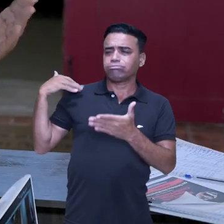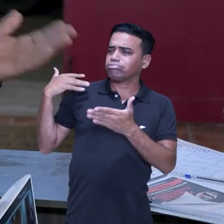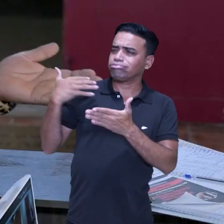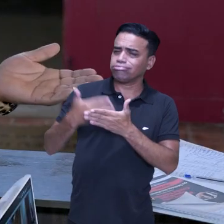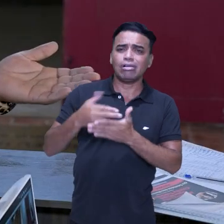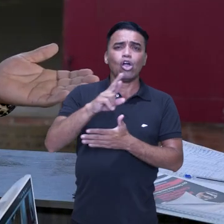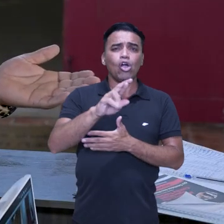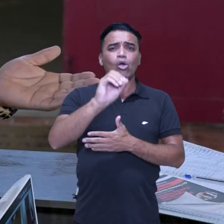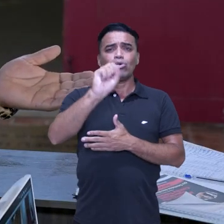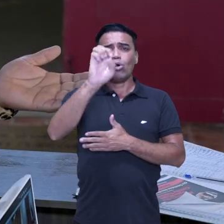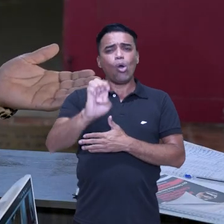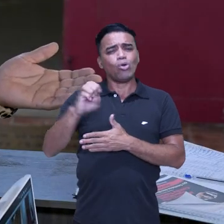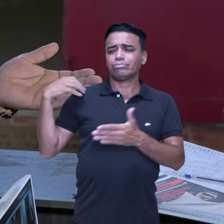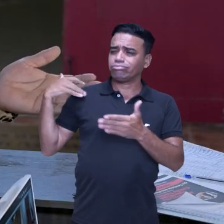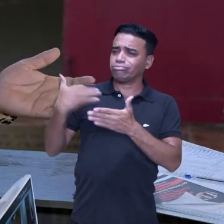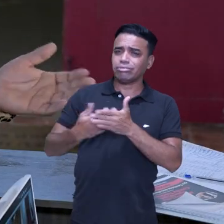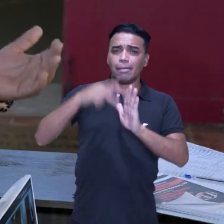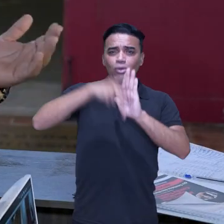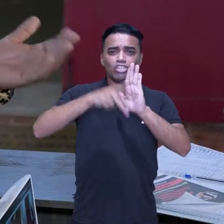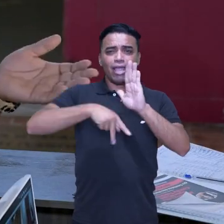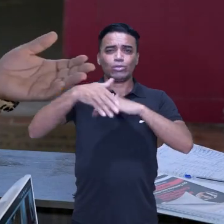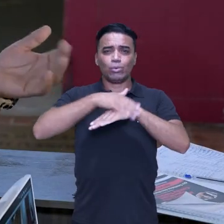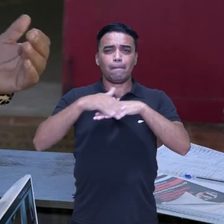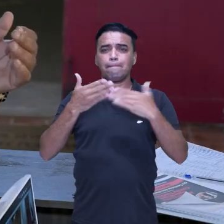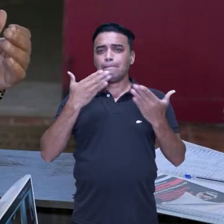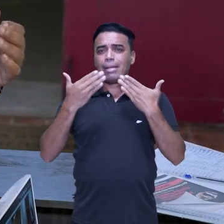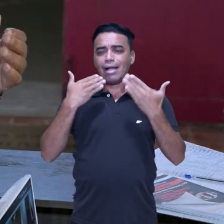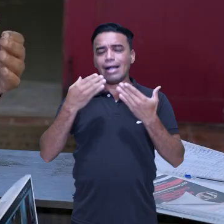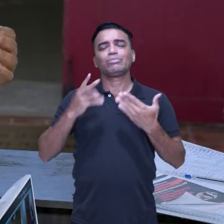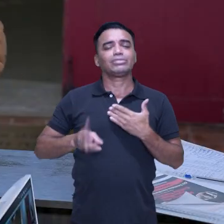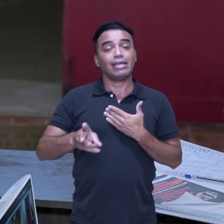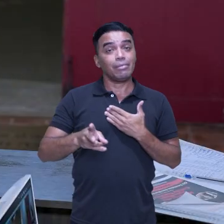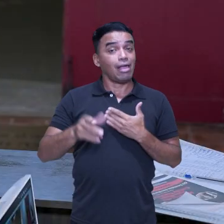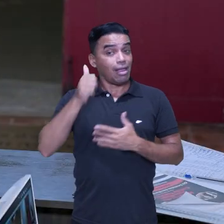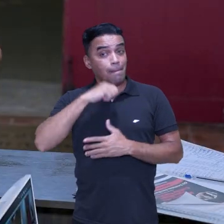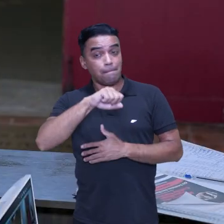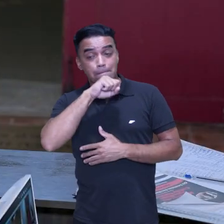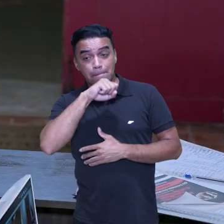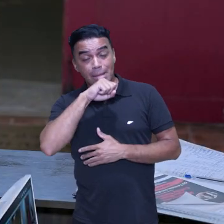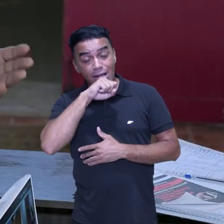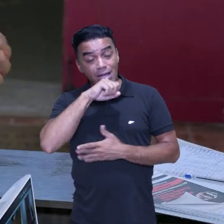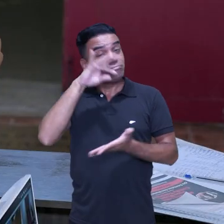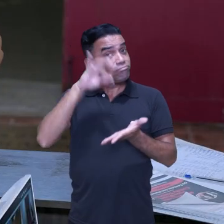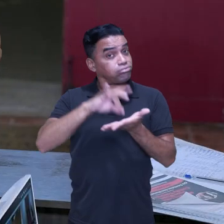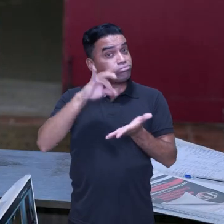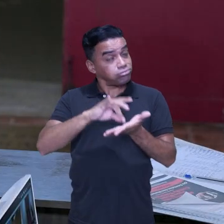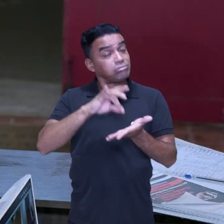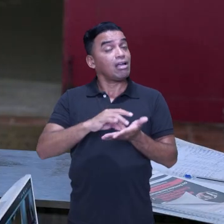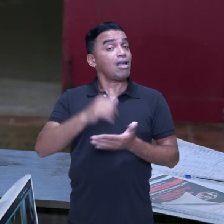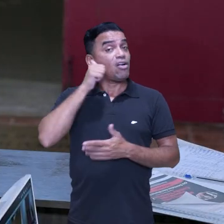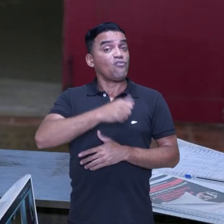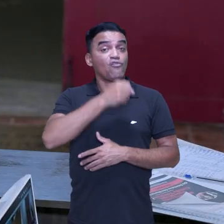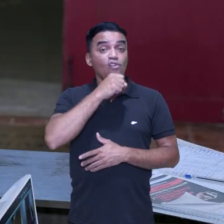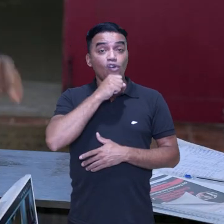chegar no Sempre um Papo. Né? Eu estou contando essa história, ela que é mãe, que é vó, e é mãe mesmo, ela é mãe mesmo. Ela é mãe